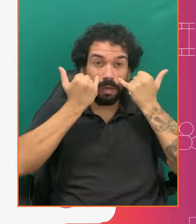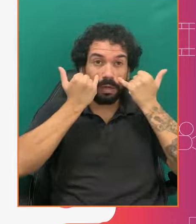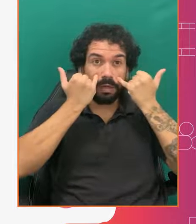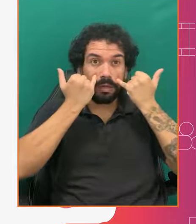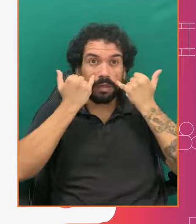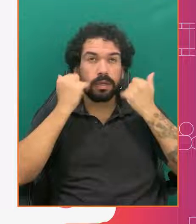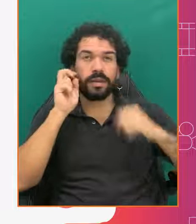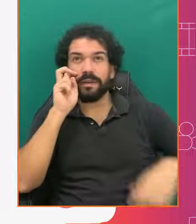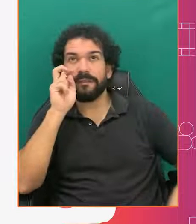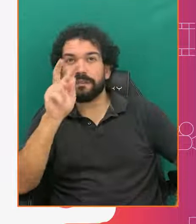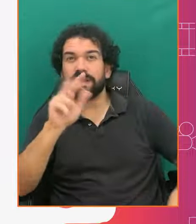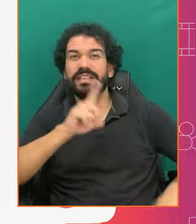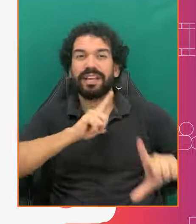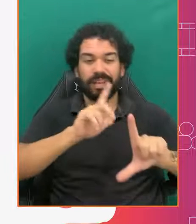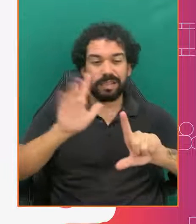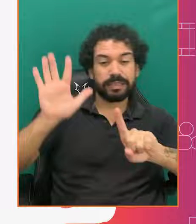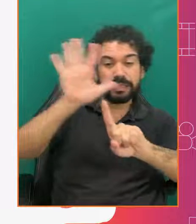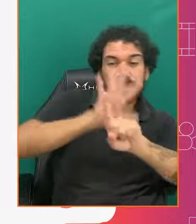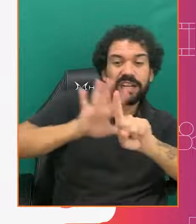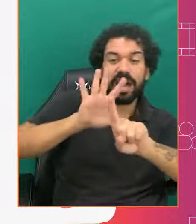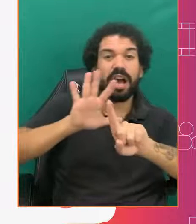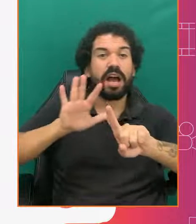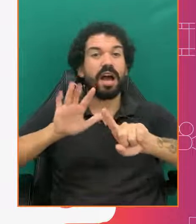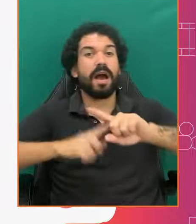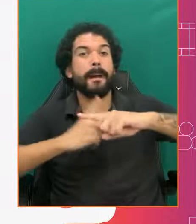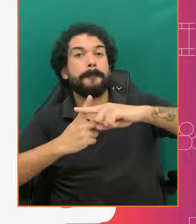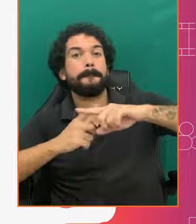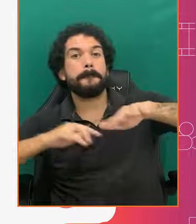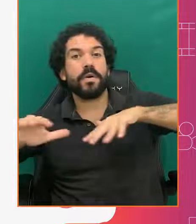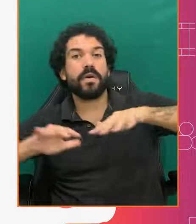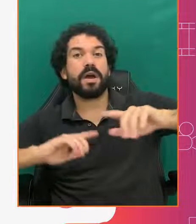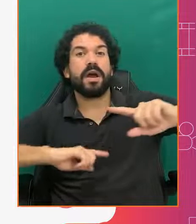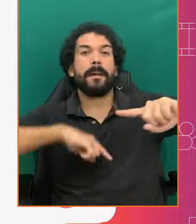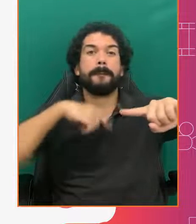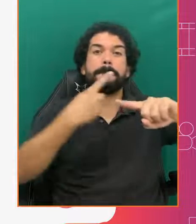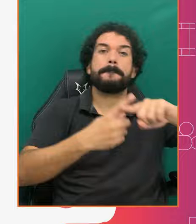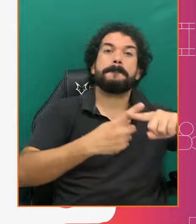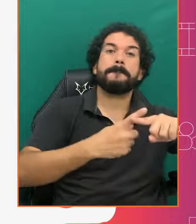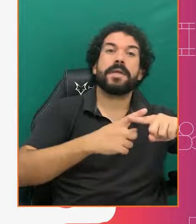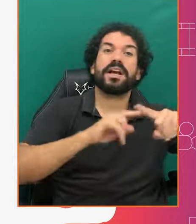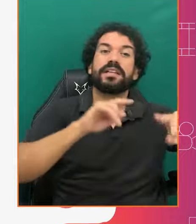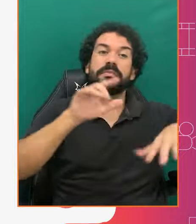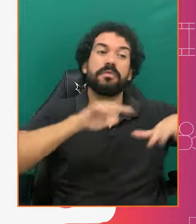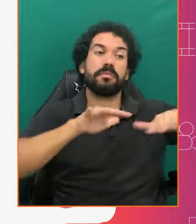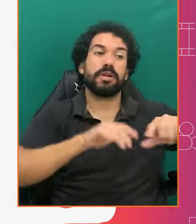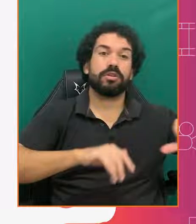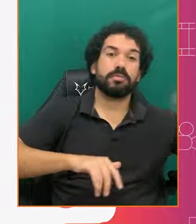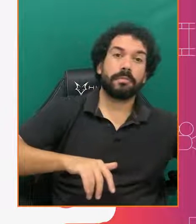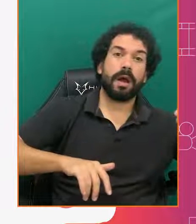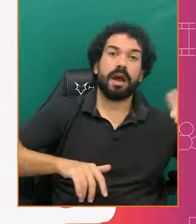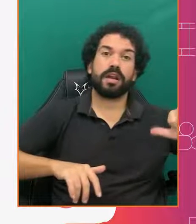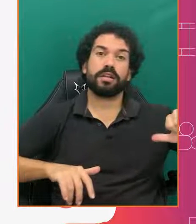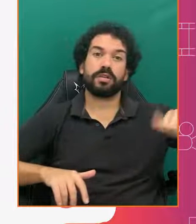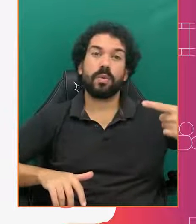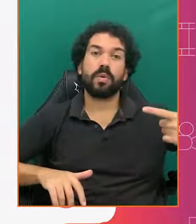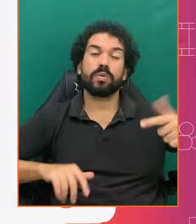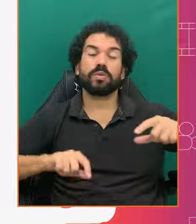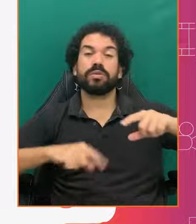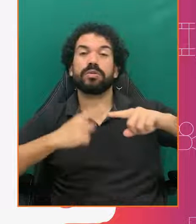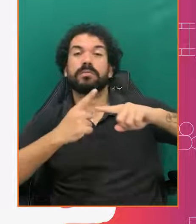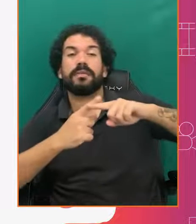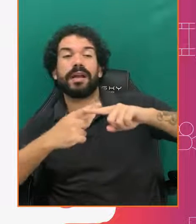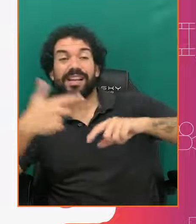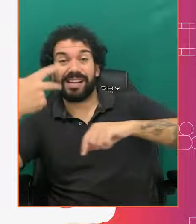tela, vai ter cenário, tem movimento, tem ações primárias, secundárias, movimentação de